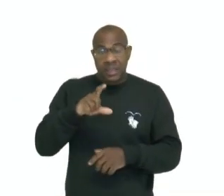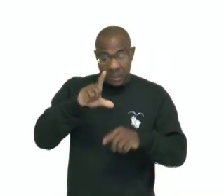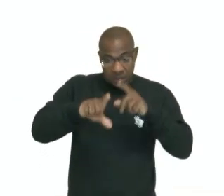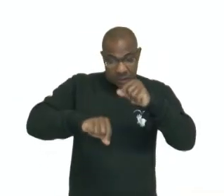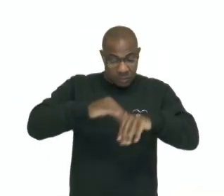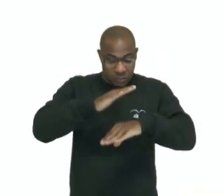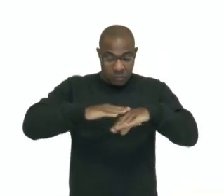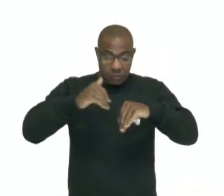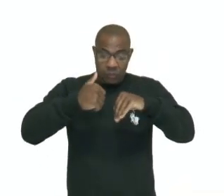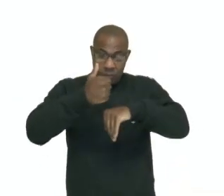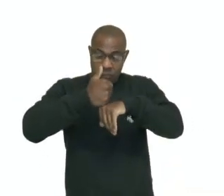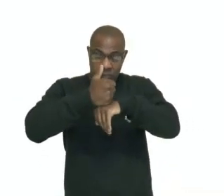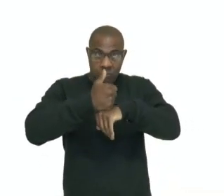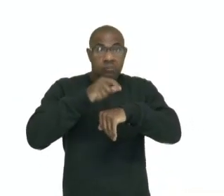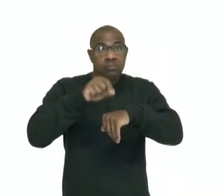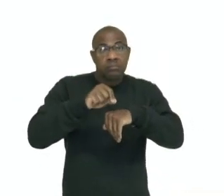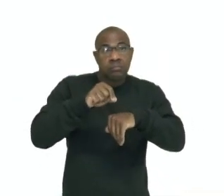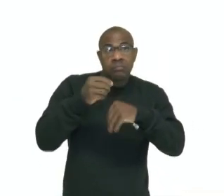com os próprios